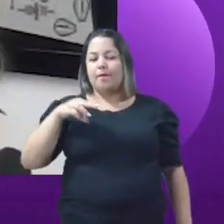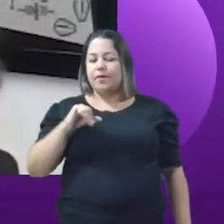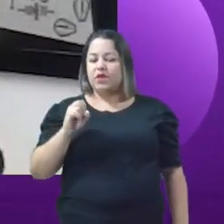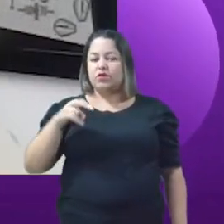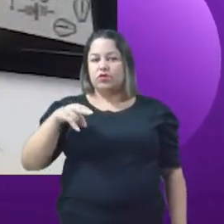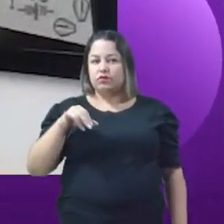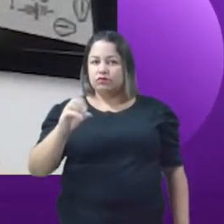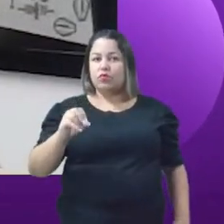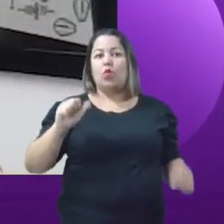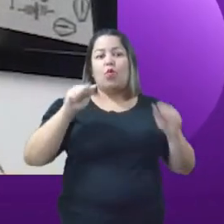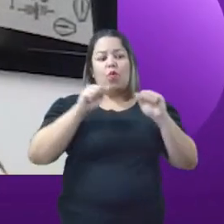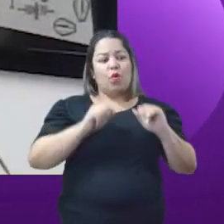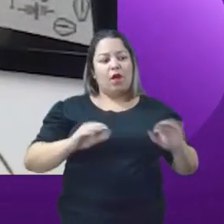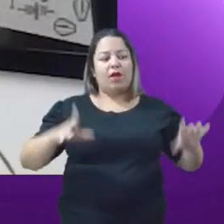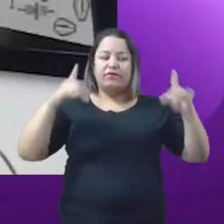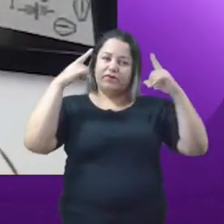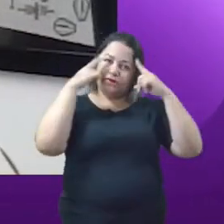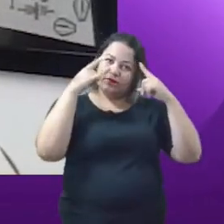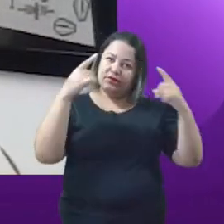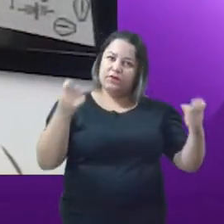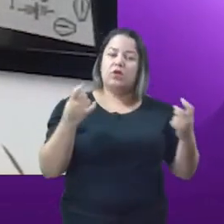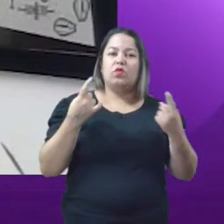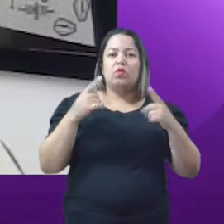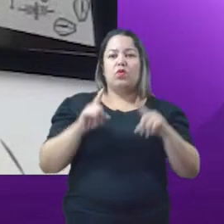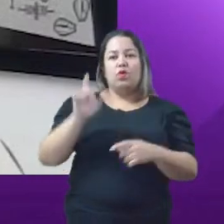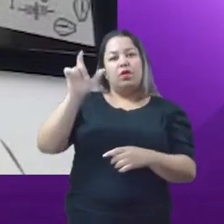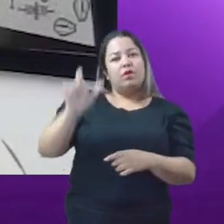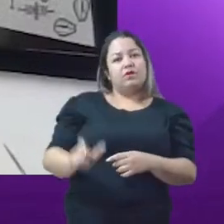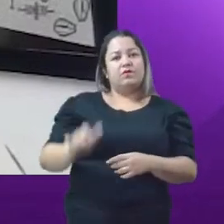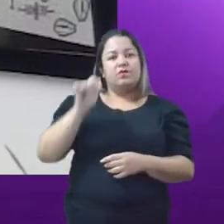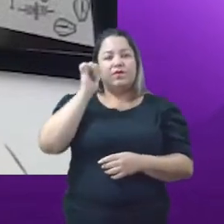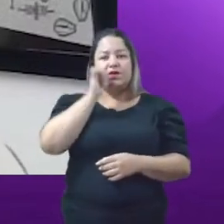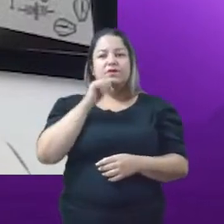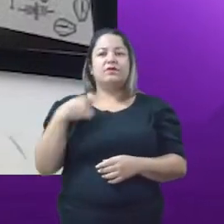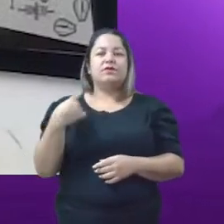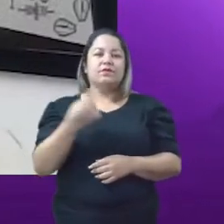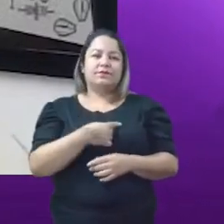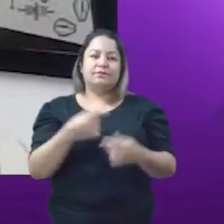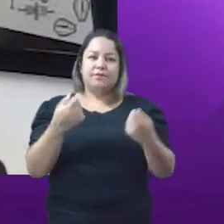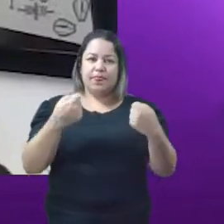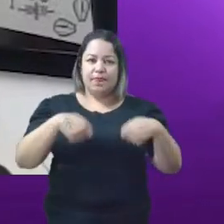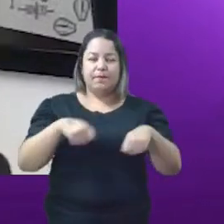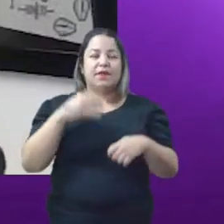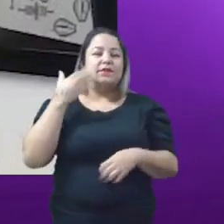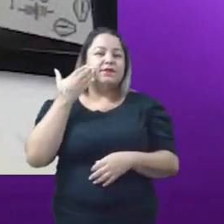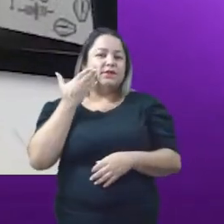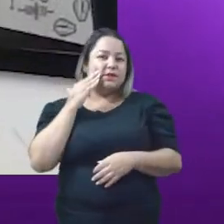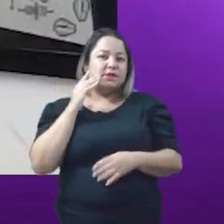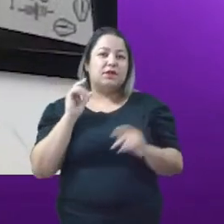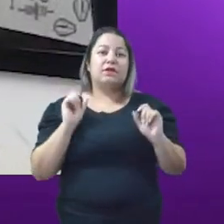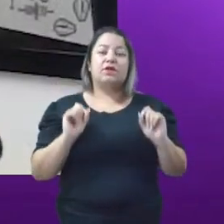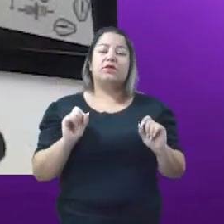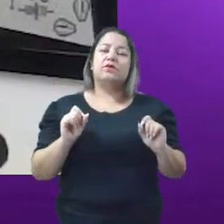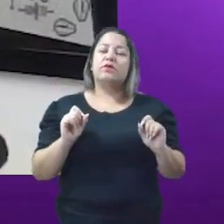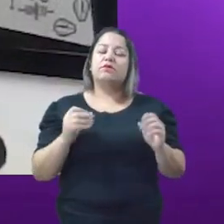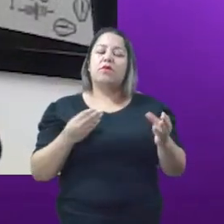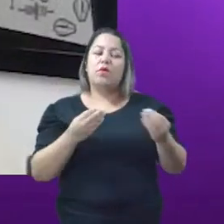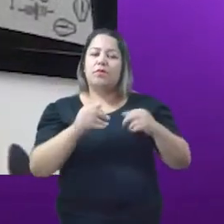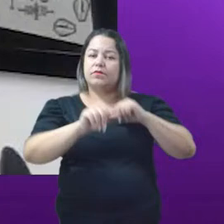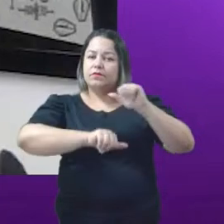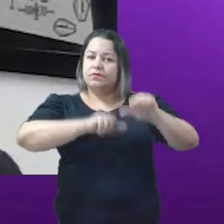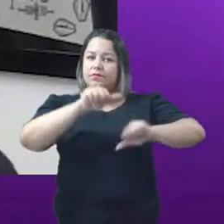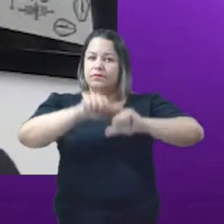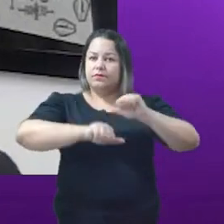e disseminando a violência contra as mulheres. A gente precisa entender, né, como que a gente pode